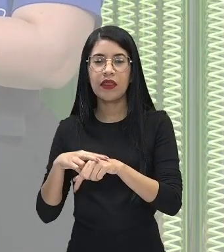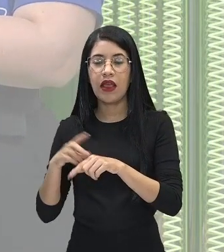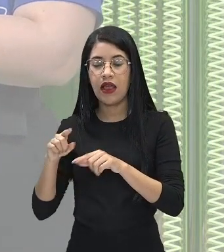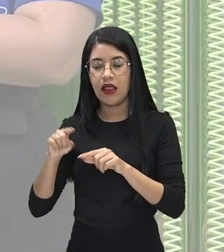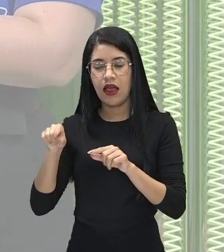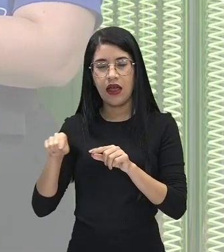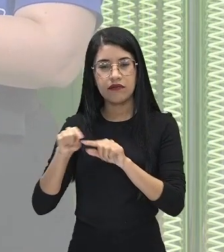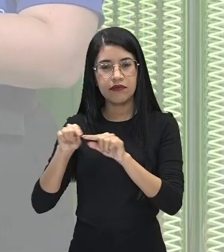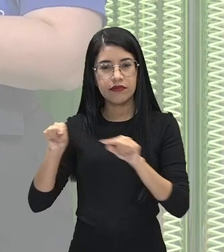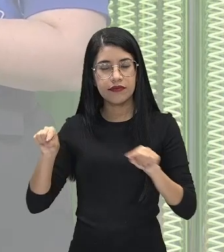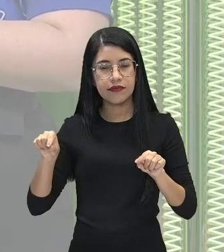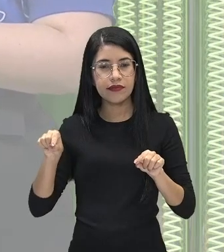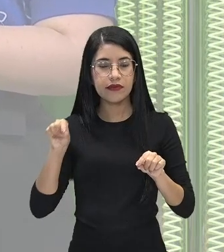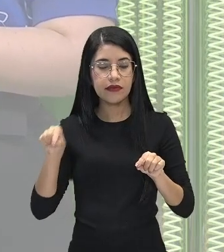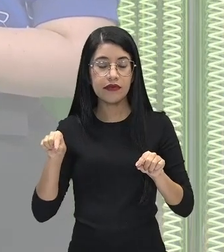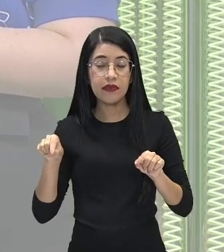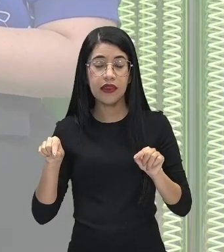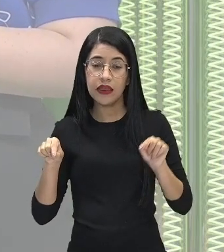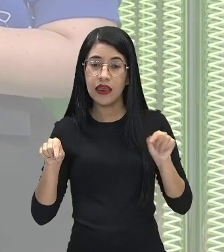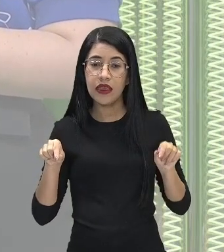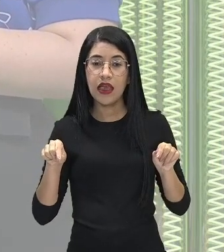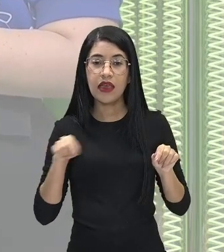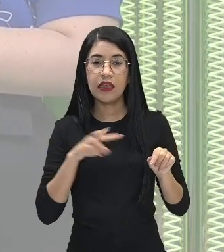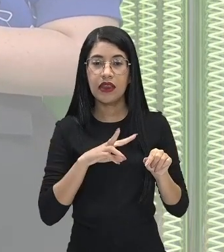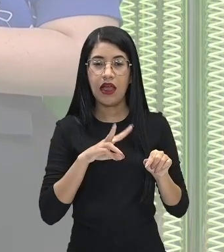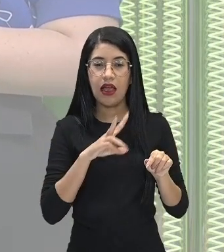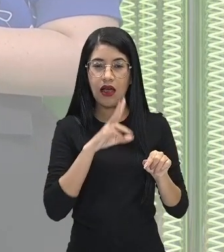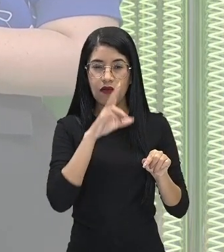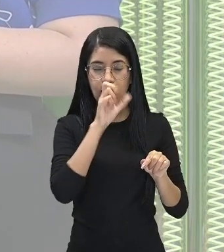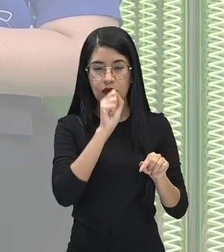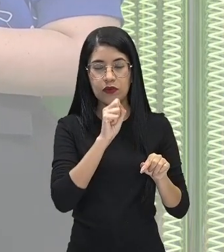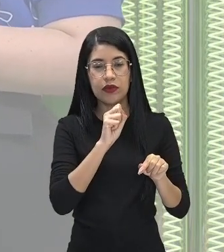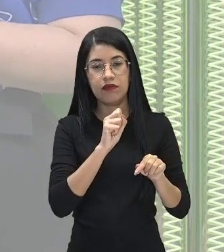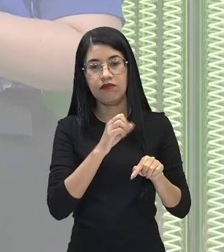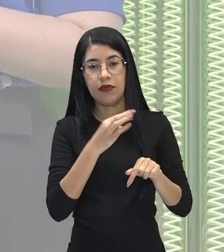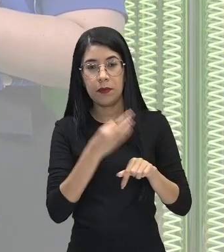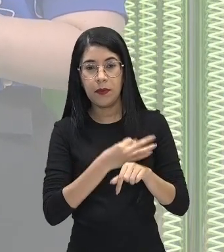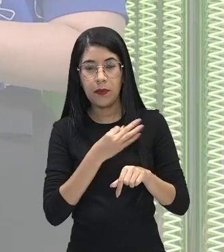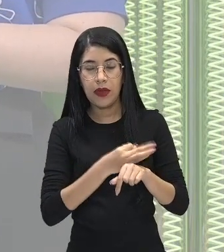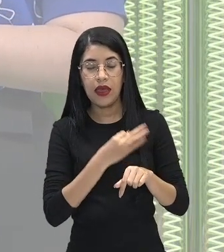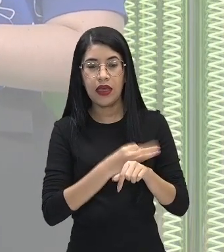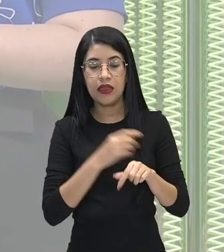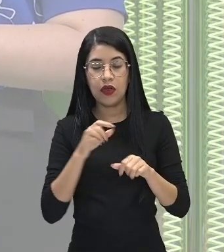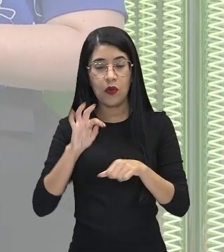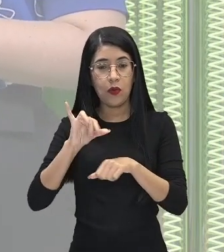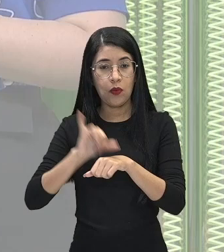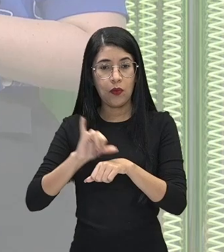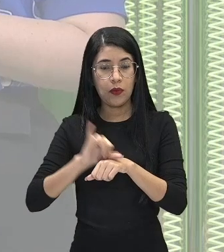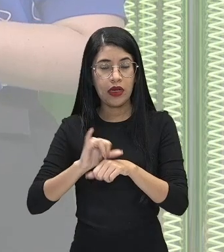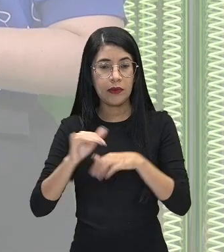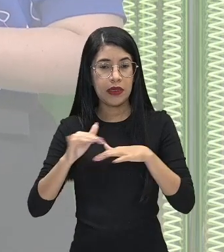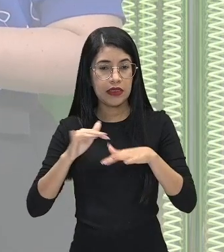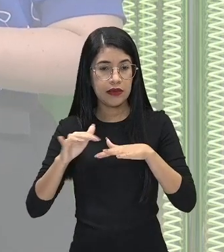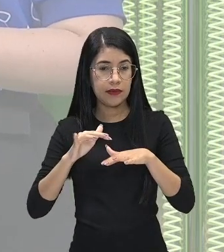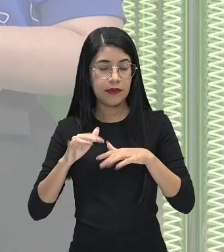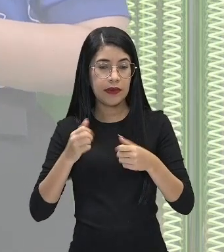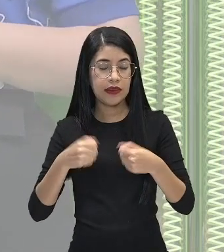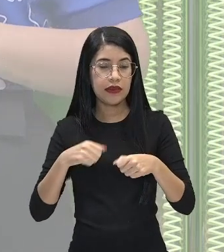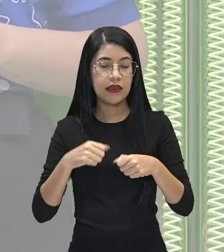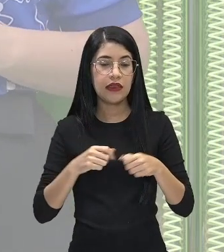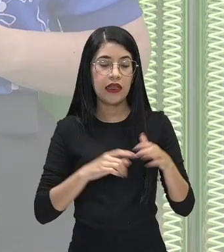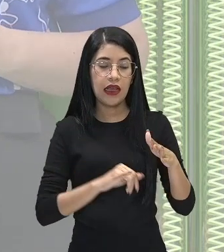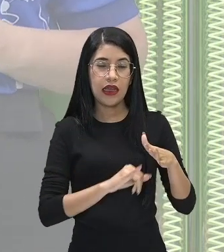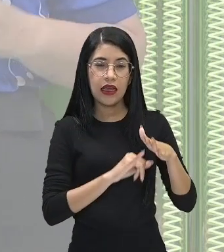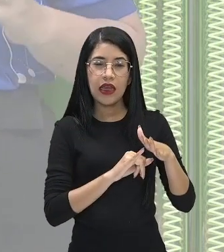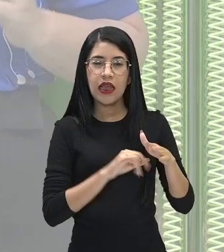potente está na outra extremidade e a força resistente, que é o objeto que eu quero movimentar, está bem no meio, né? Está bem centralizada.